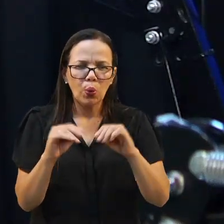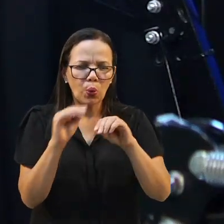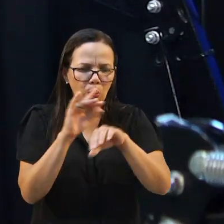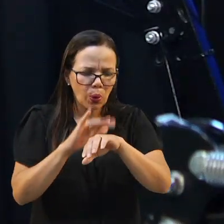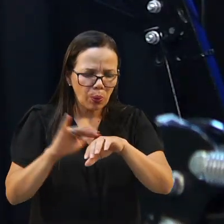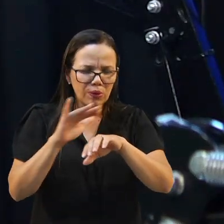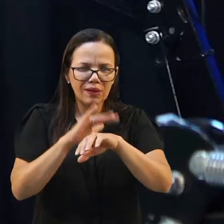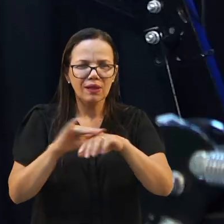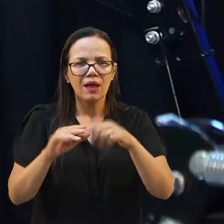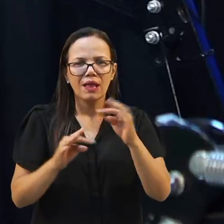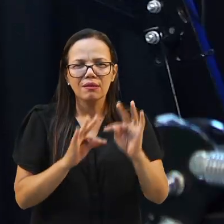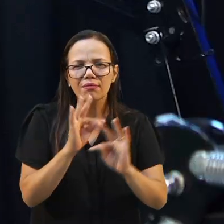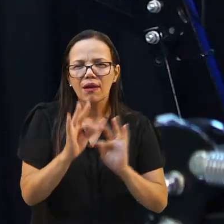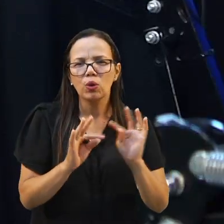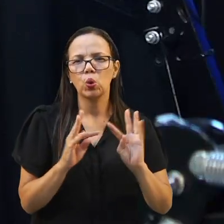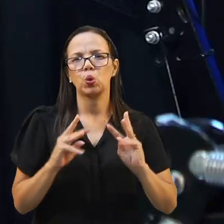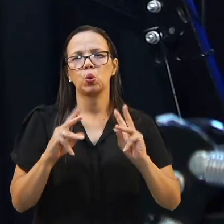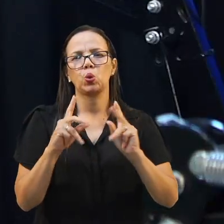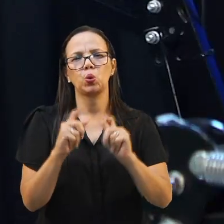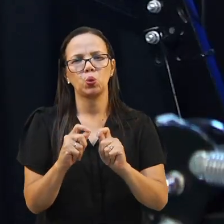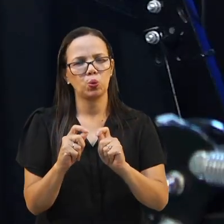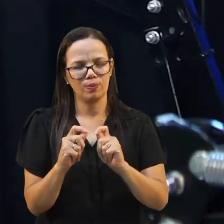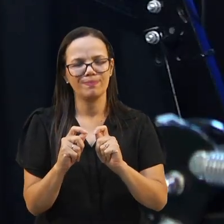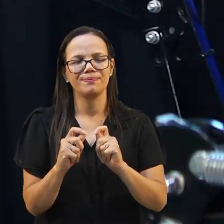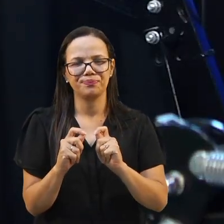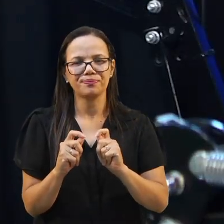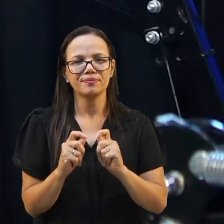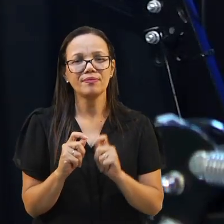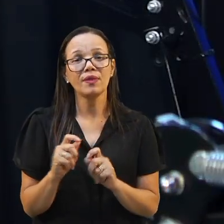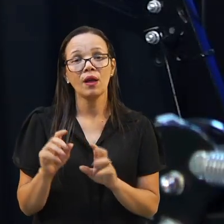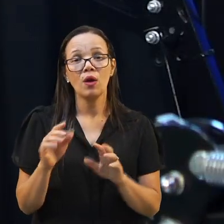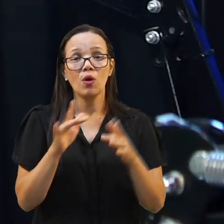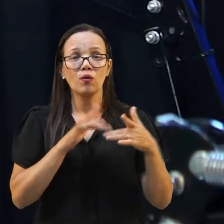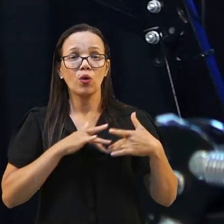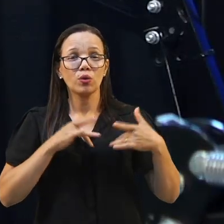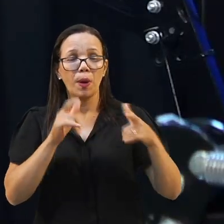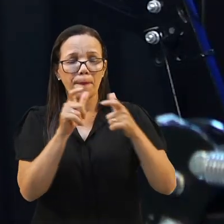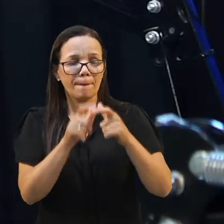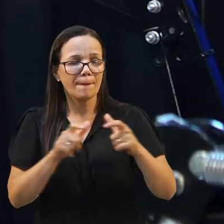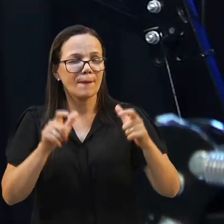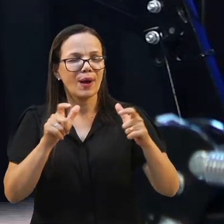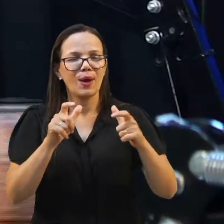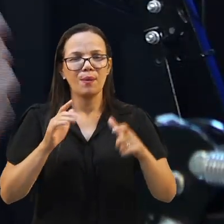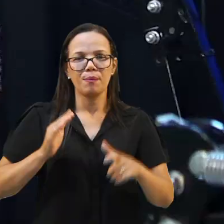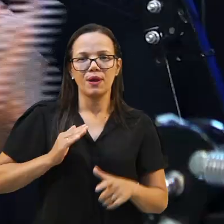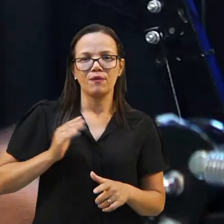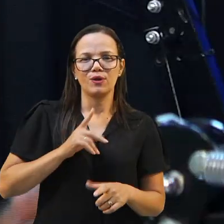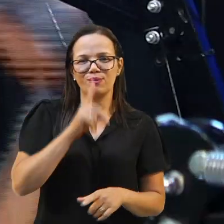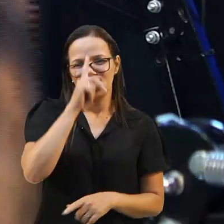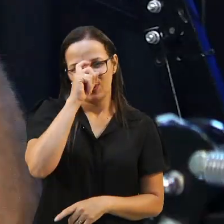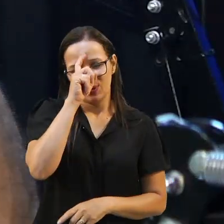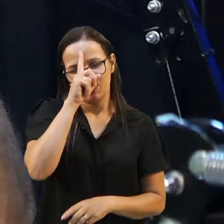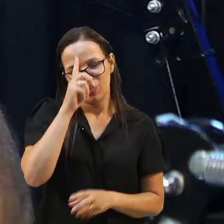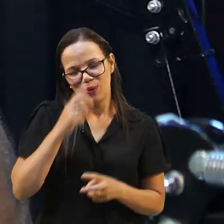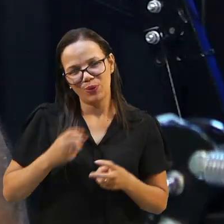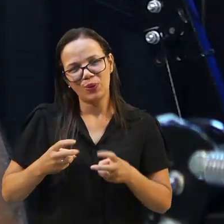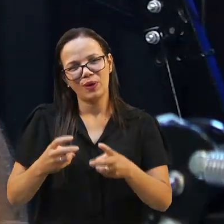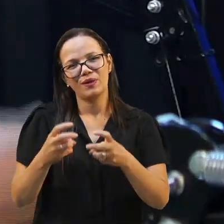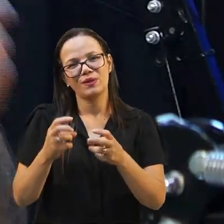de voluntários, que é o maior patrimônio do Hospital do Câncer, né? Falar em